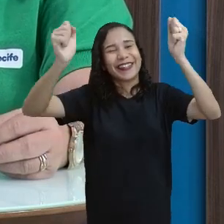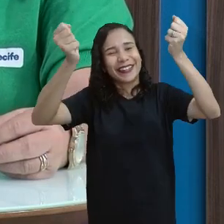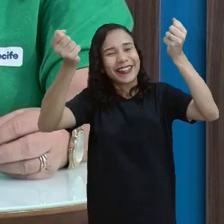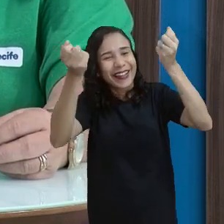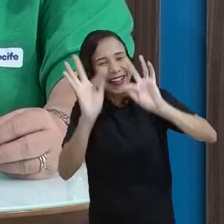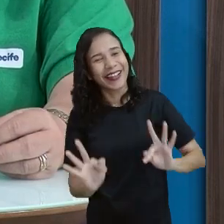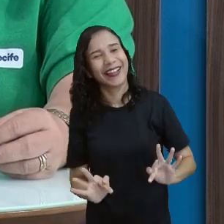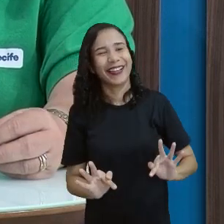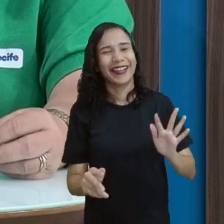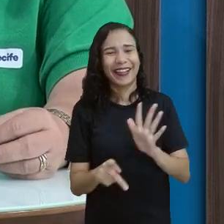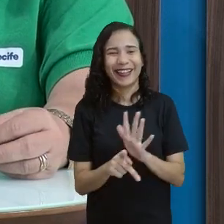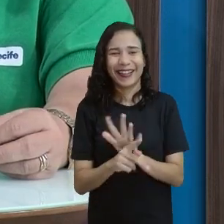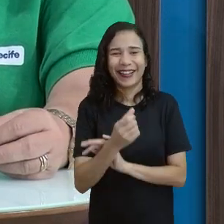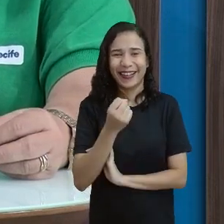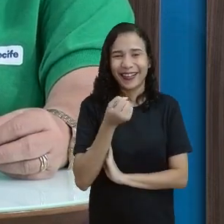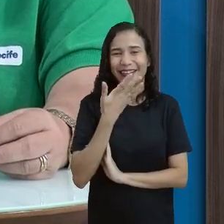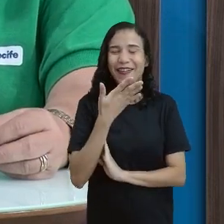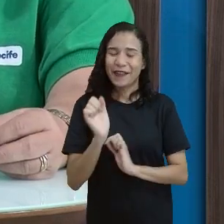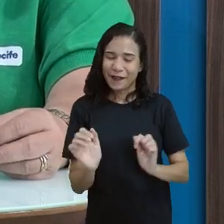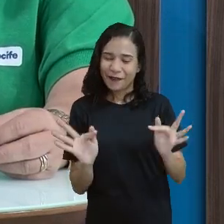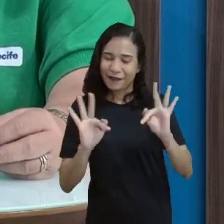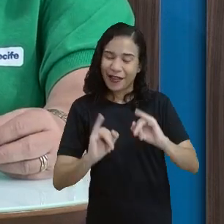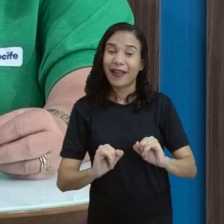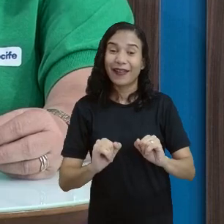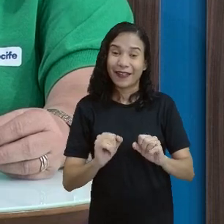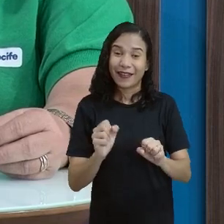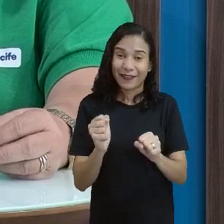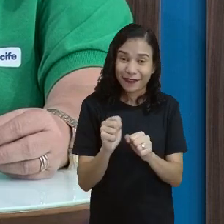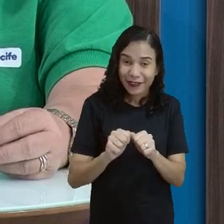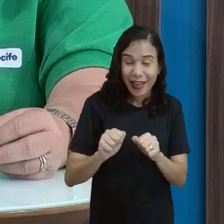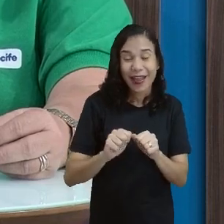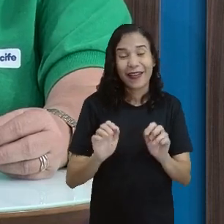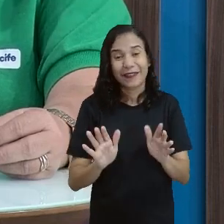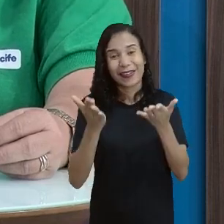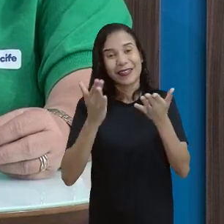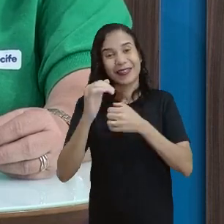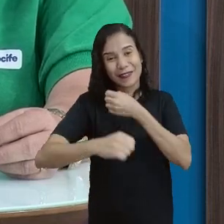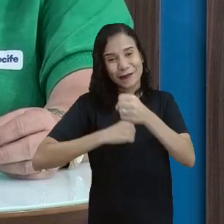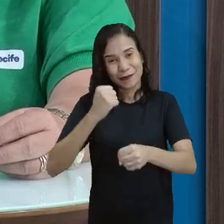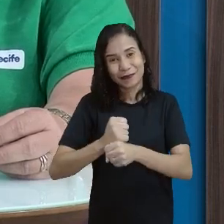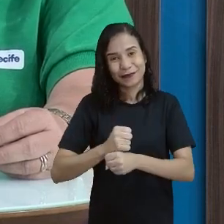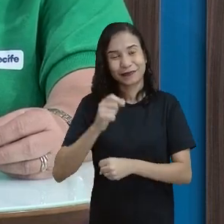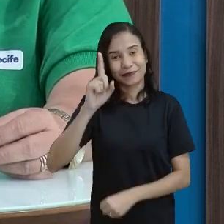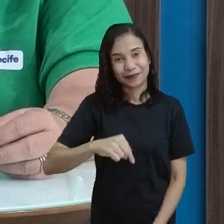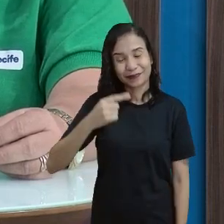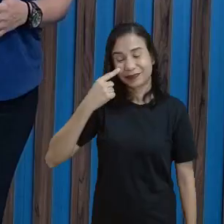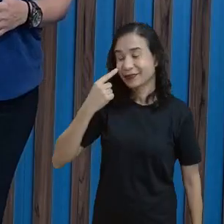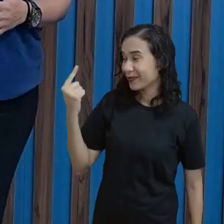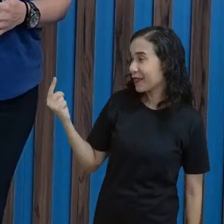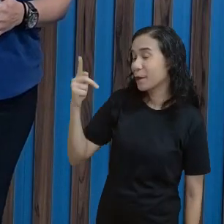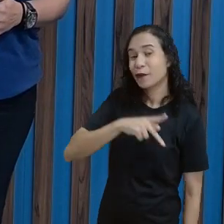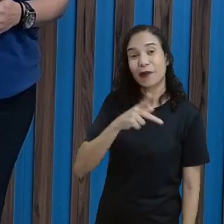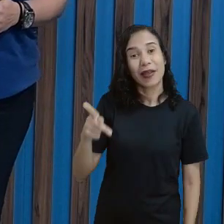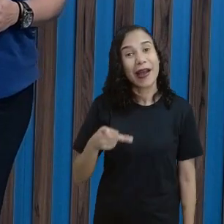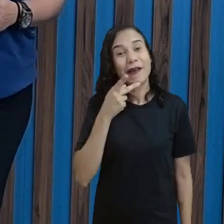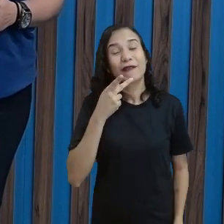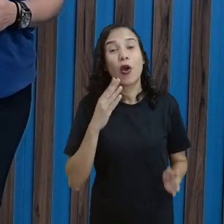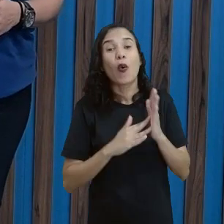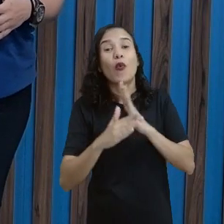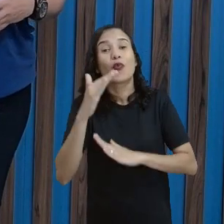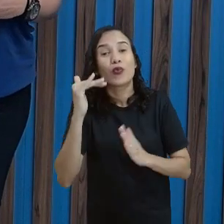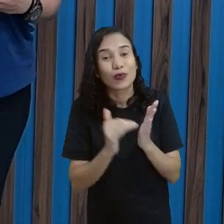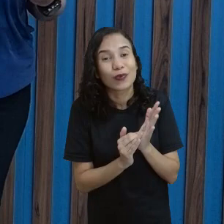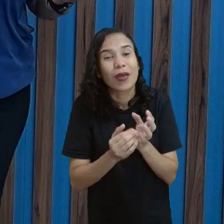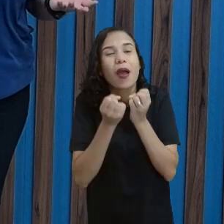felicidade nessas festas de final de ano e principalmente no próximo ano. É isso aí, professora Isabel já falou tudo, né, gente?